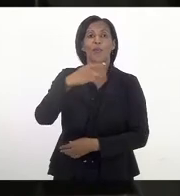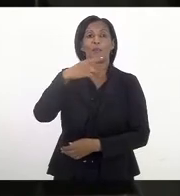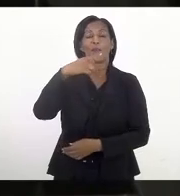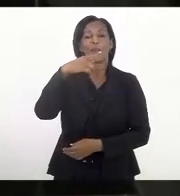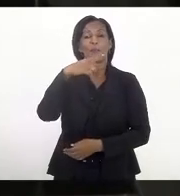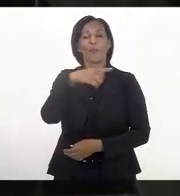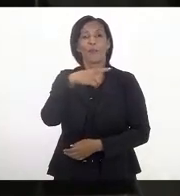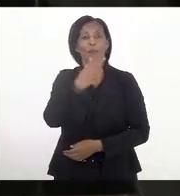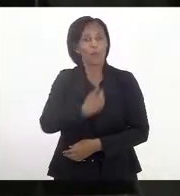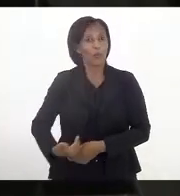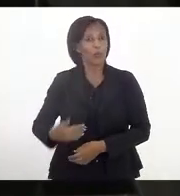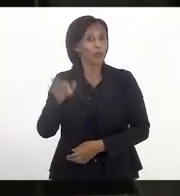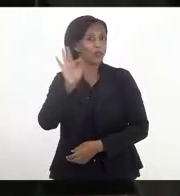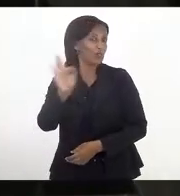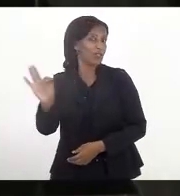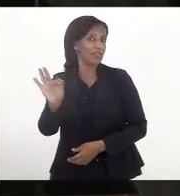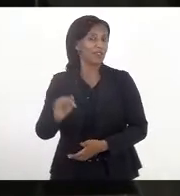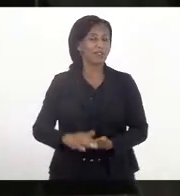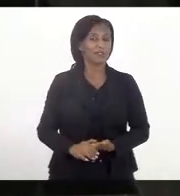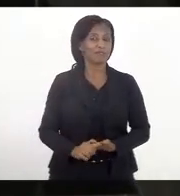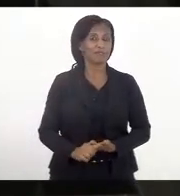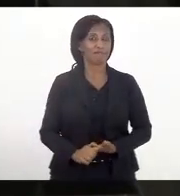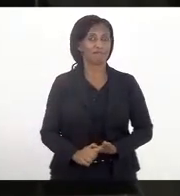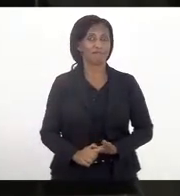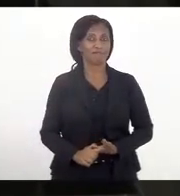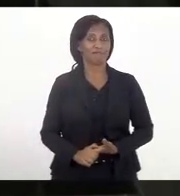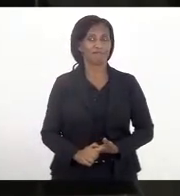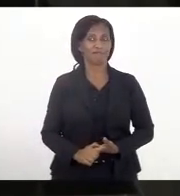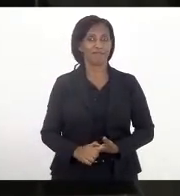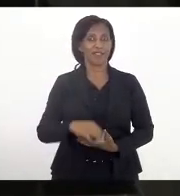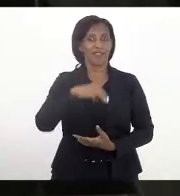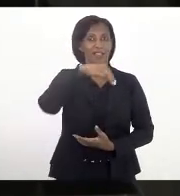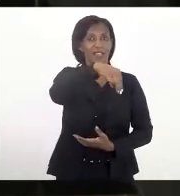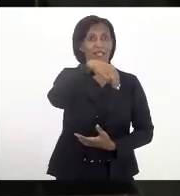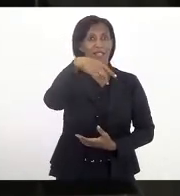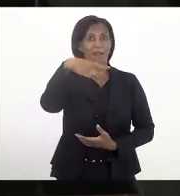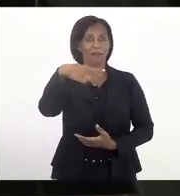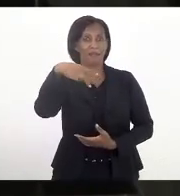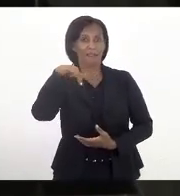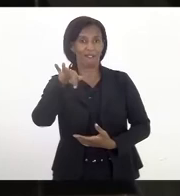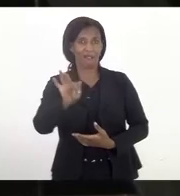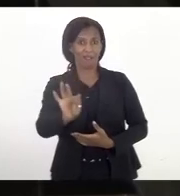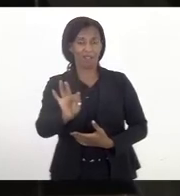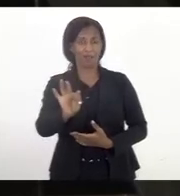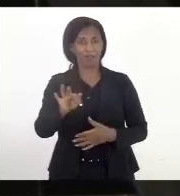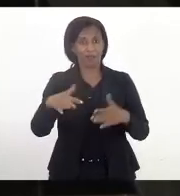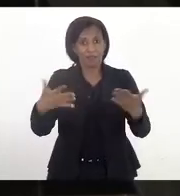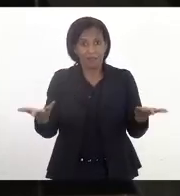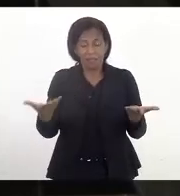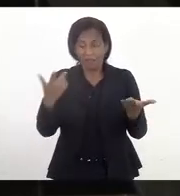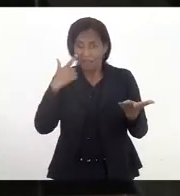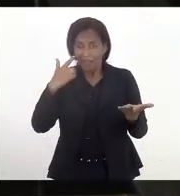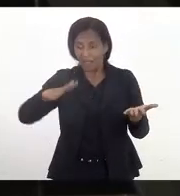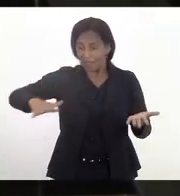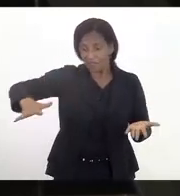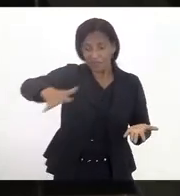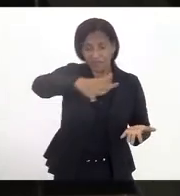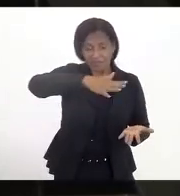o caracteriza no um pouco aqui esta região e é uma região administrativa